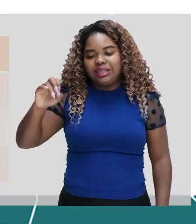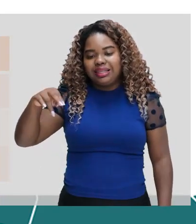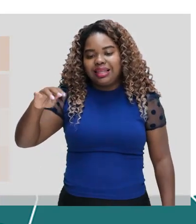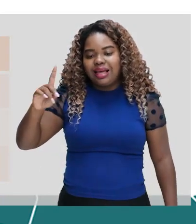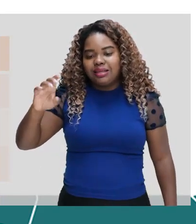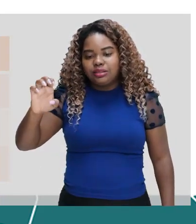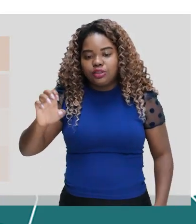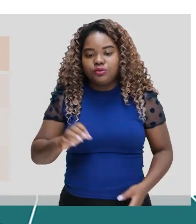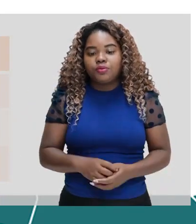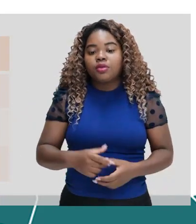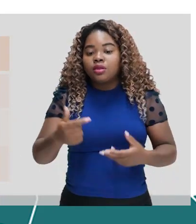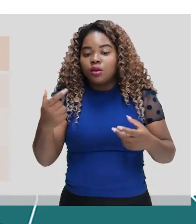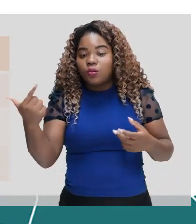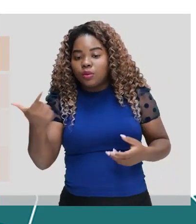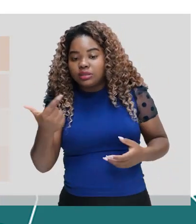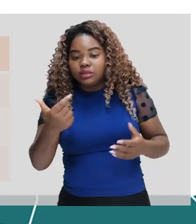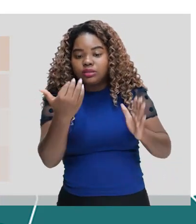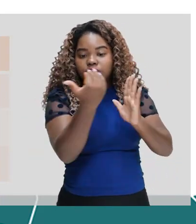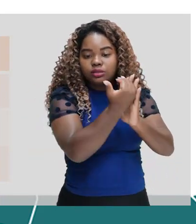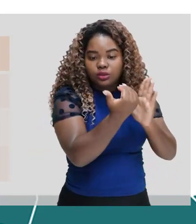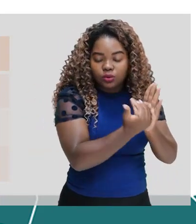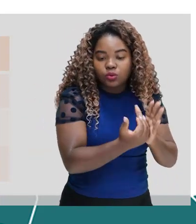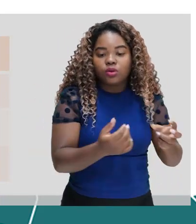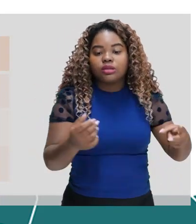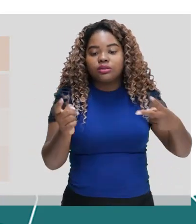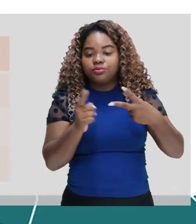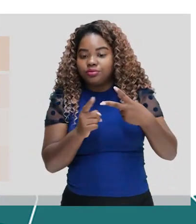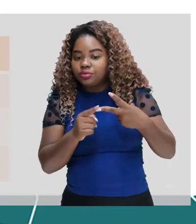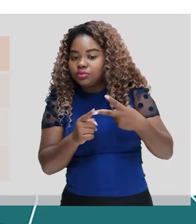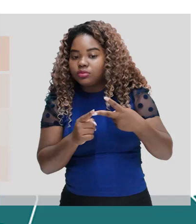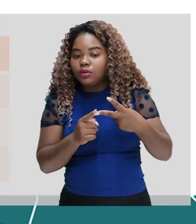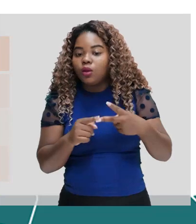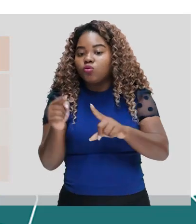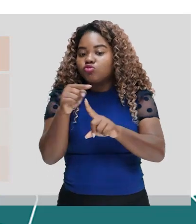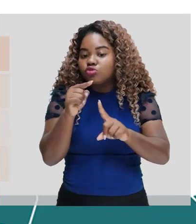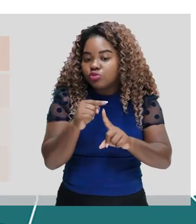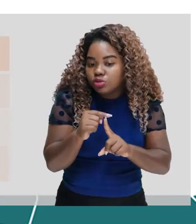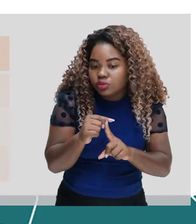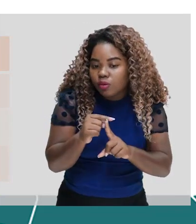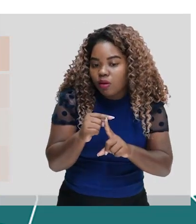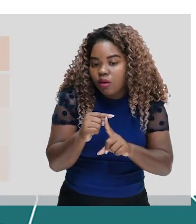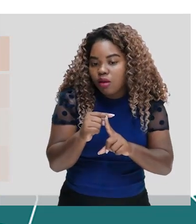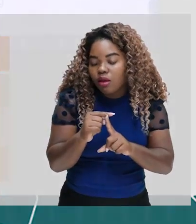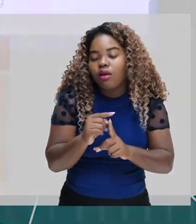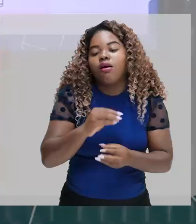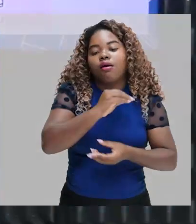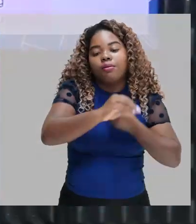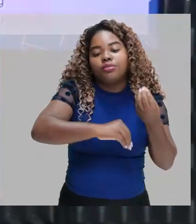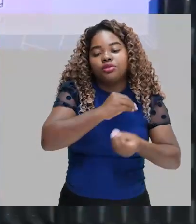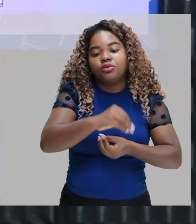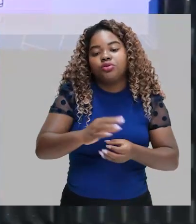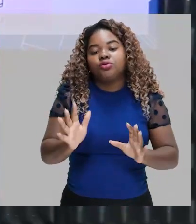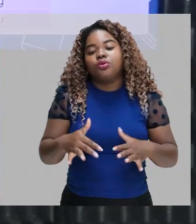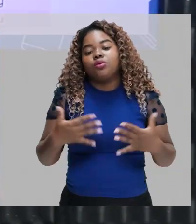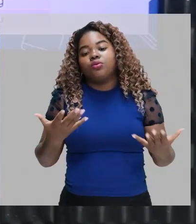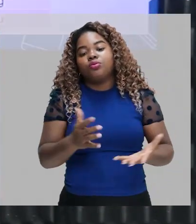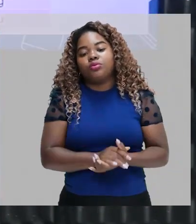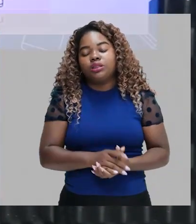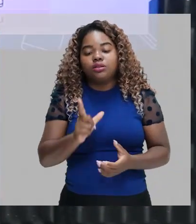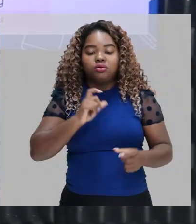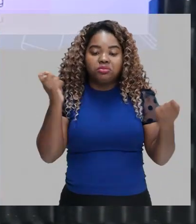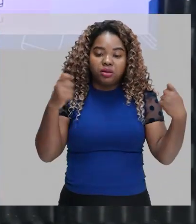classificação é de acordo com o estado físico da solução, certo? Então, nós podemos ter